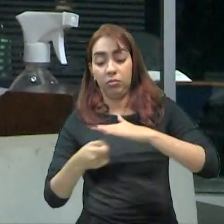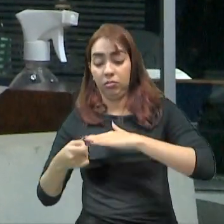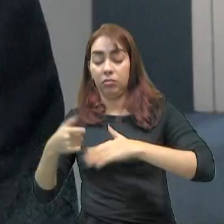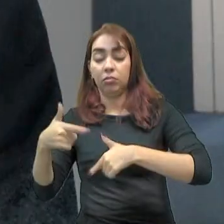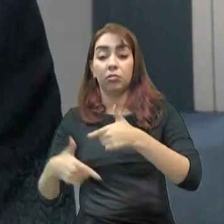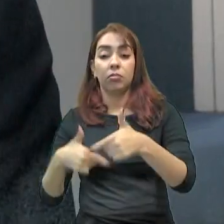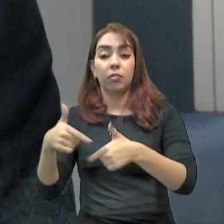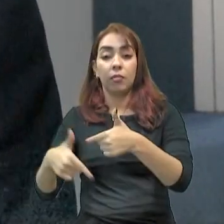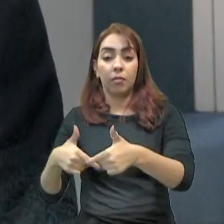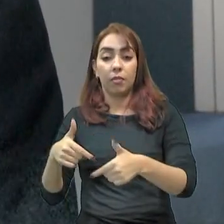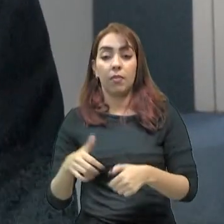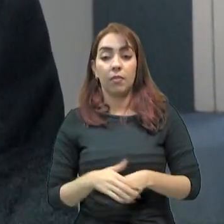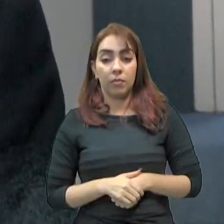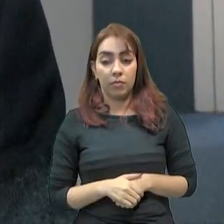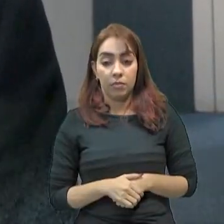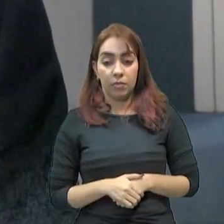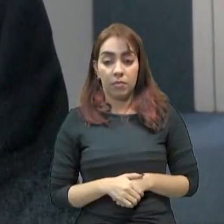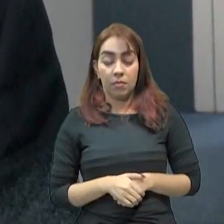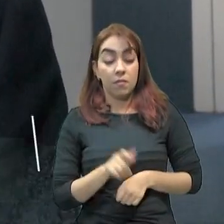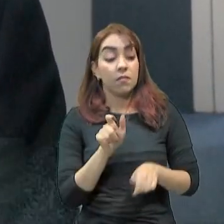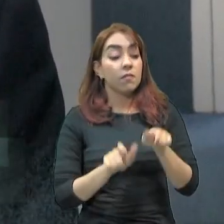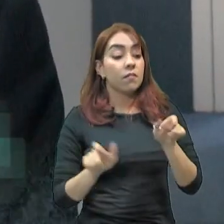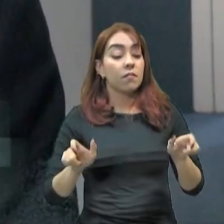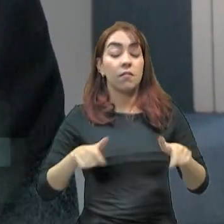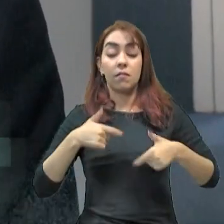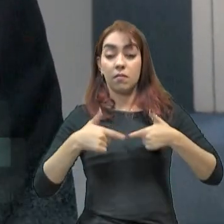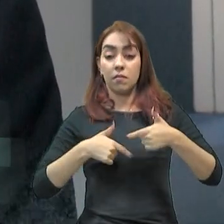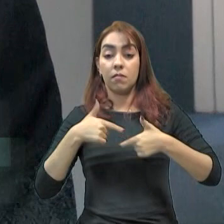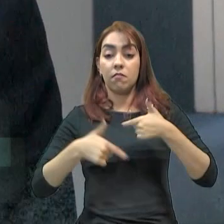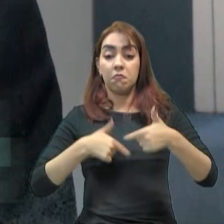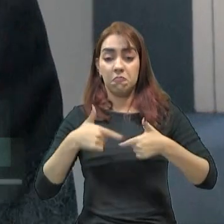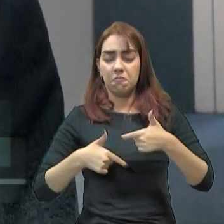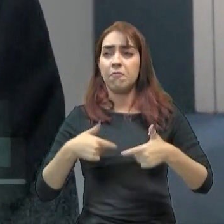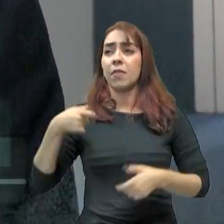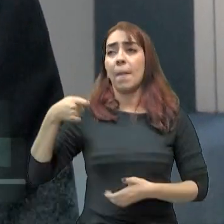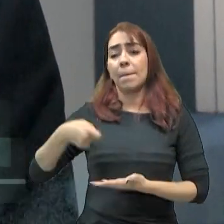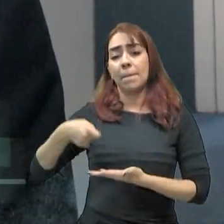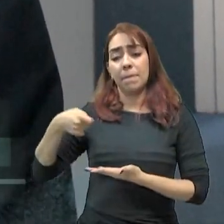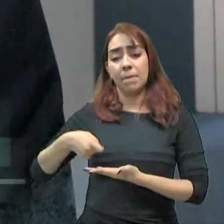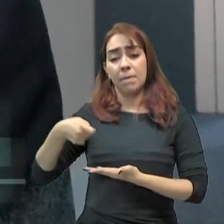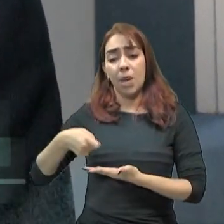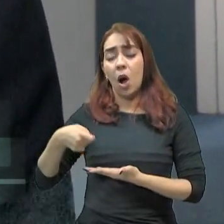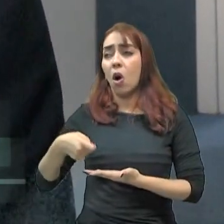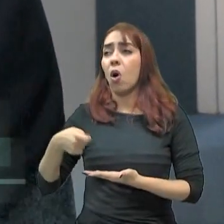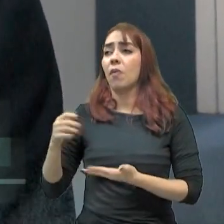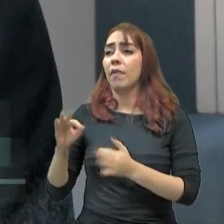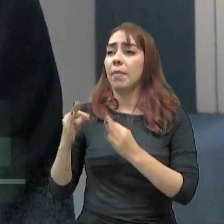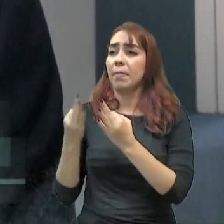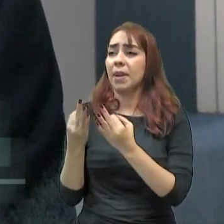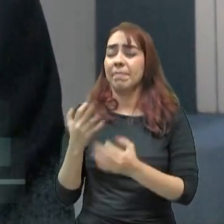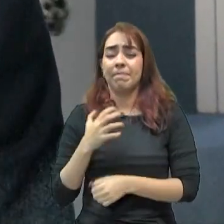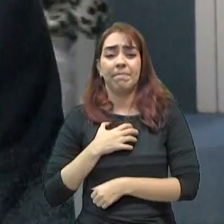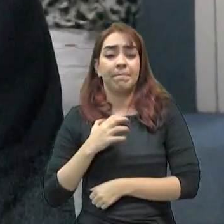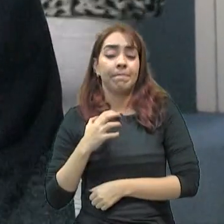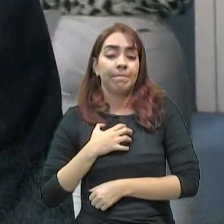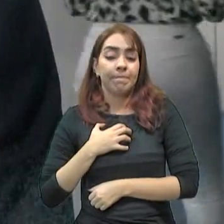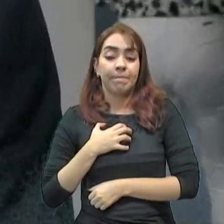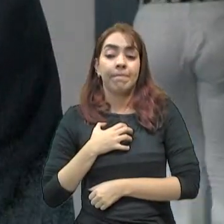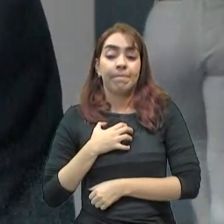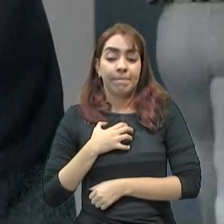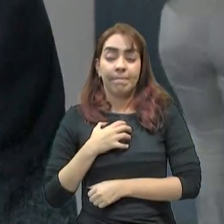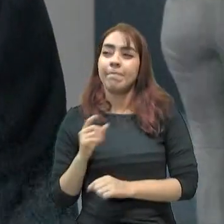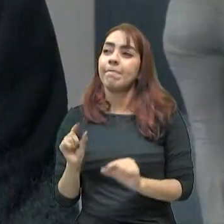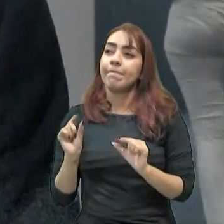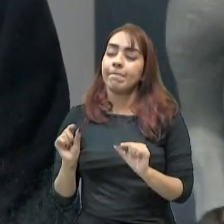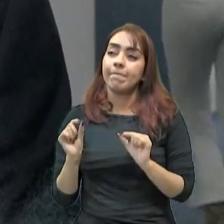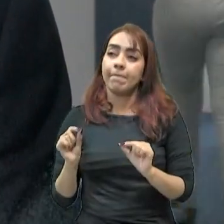trabalho o trabalhador que vive de benefício ele cria sempre um sentimento um sentimento